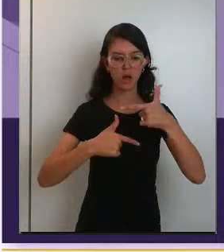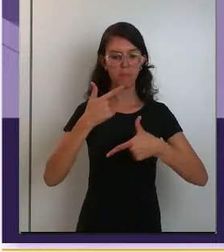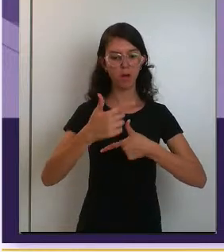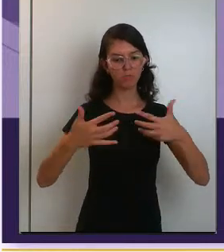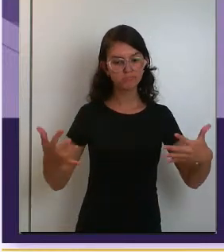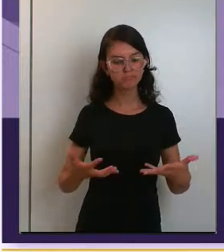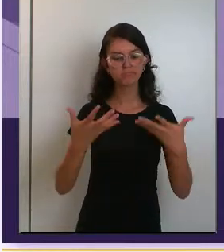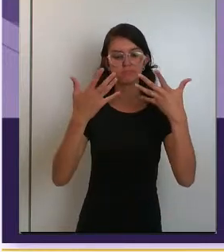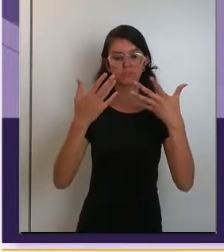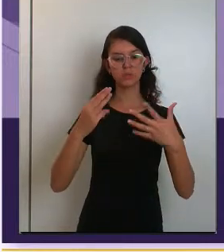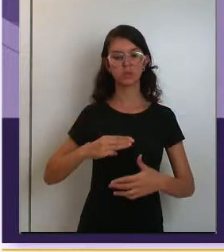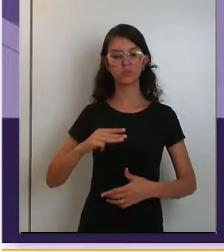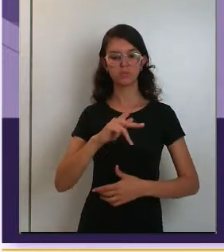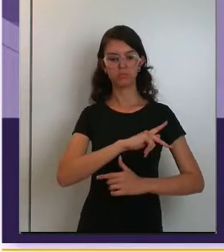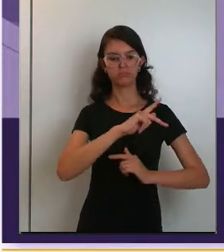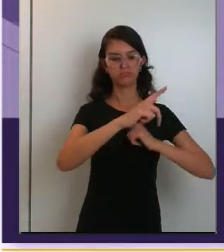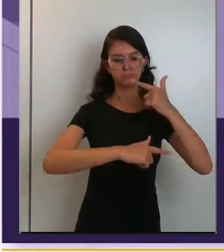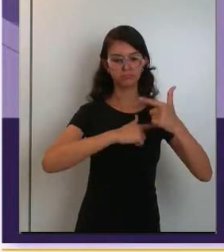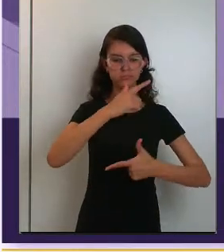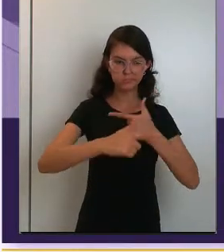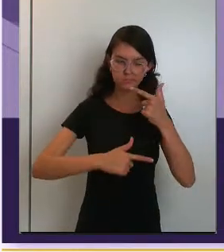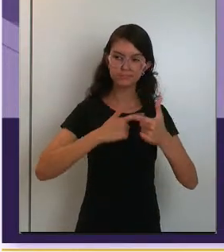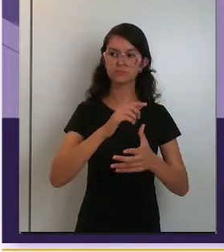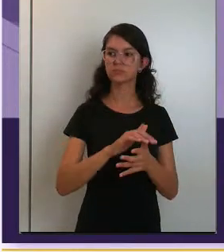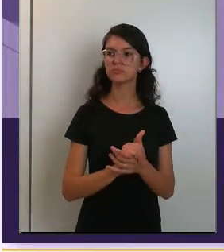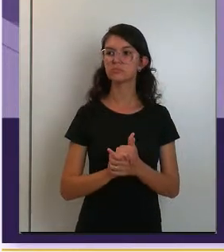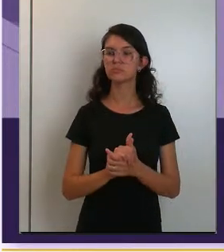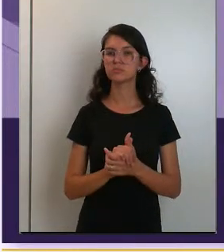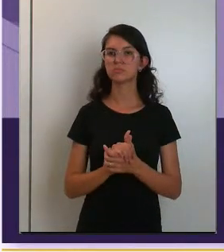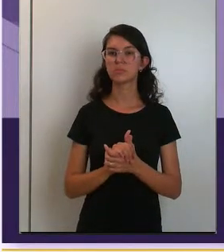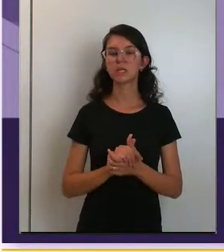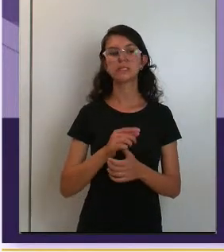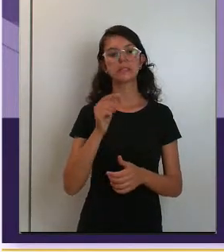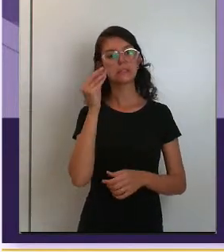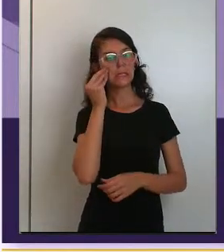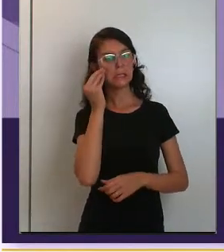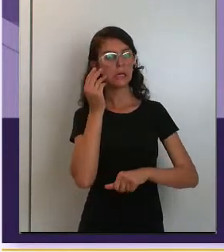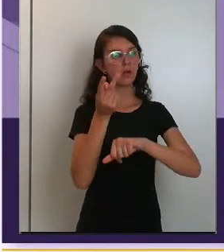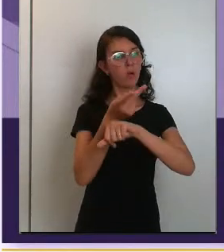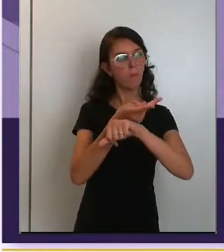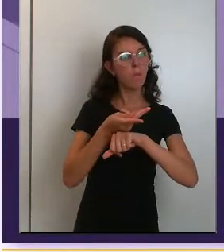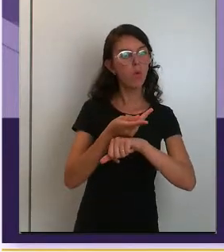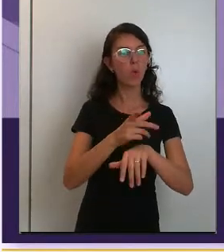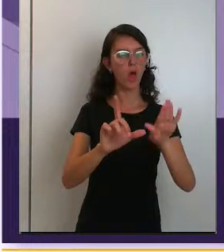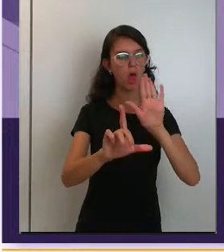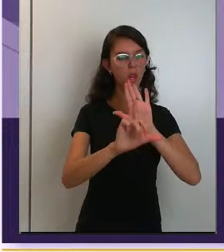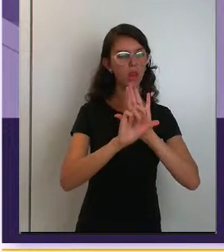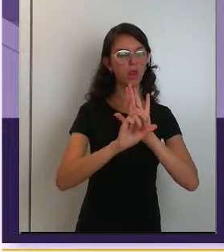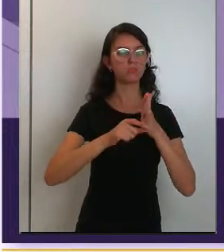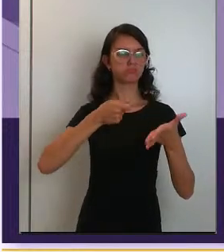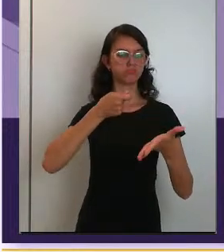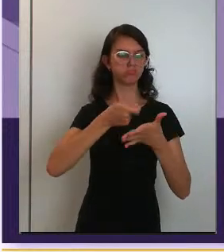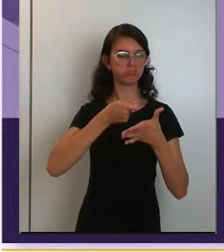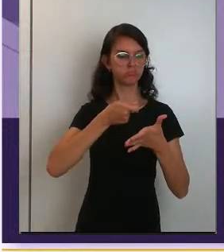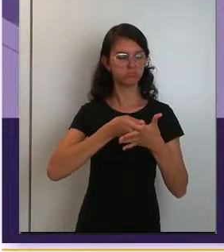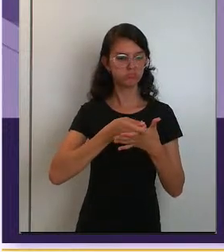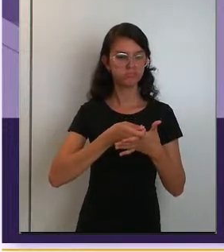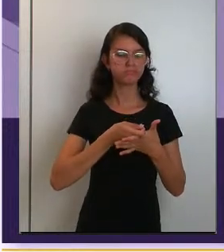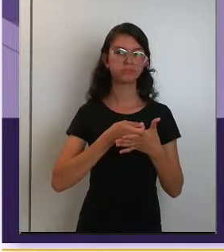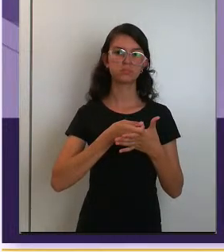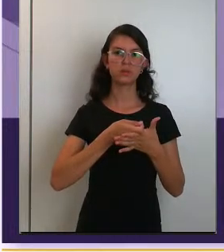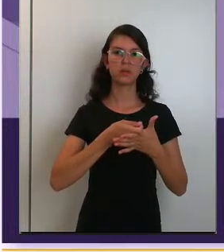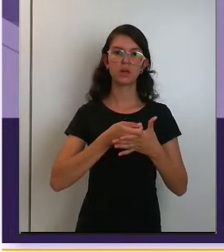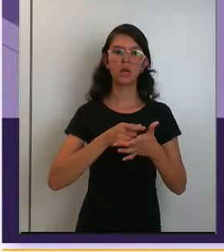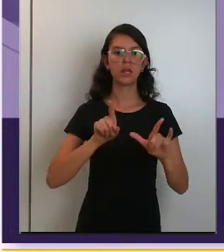promocionais do Ministério Público do Trabalho para buscar sempre o cumprimento da lei, não só o cumprimento da lei, mas até aquele